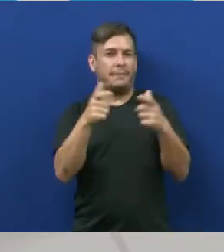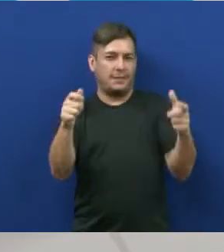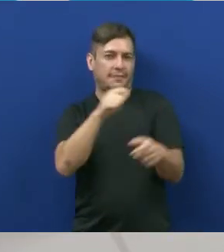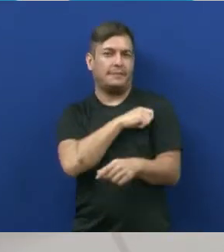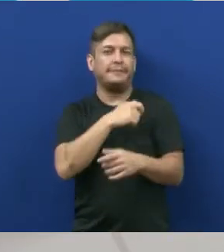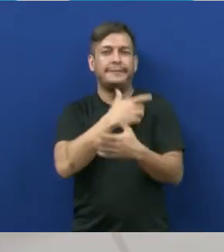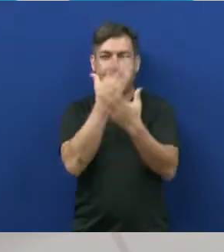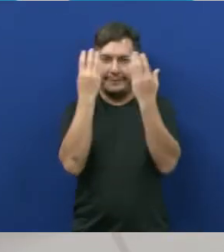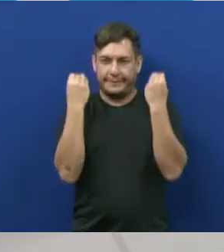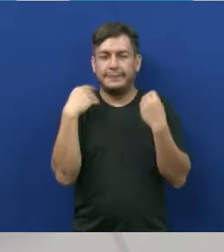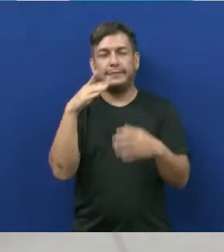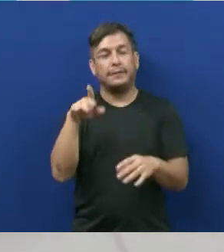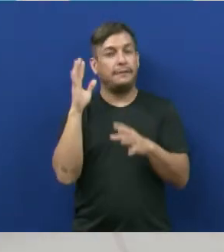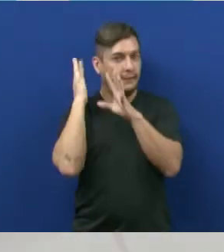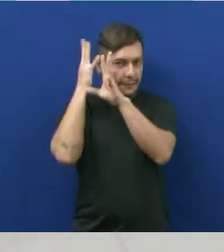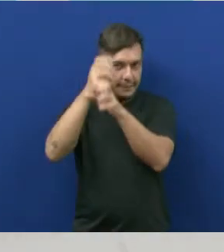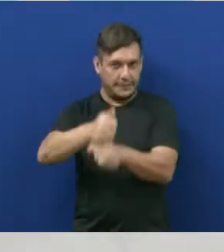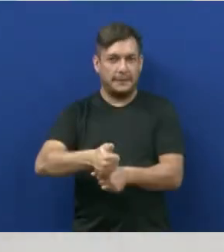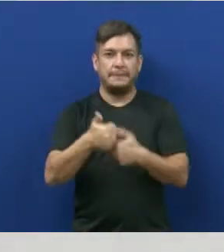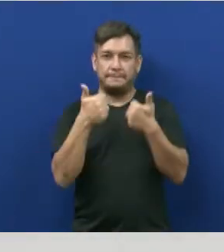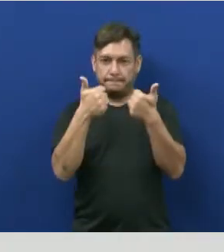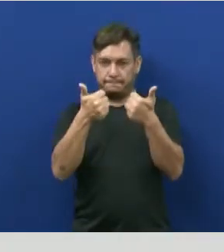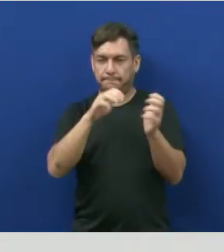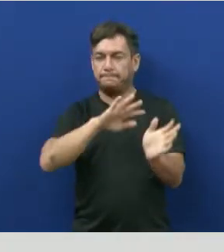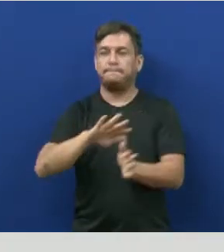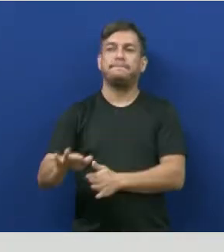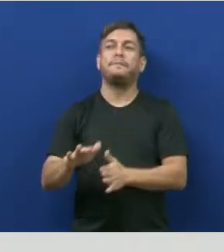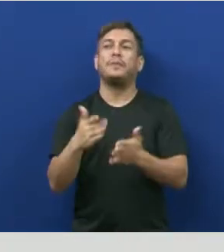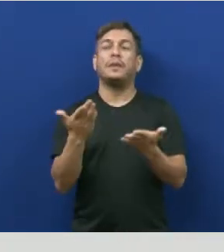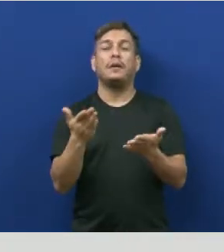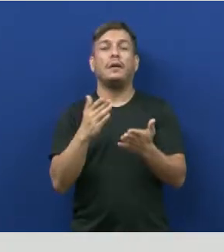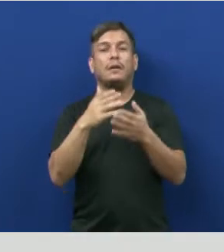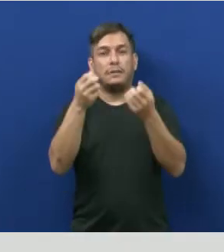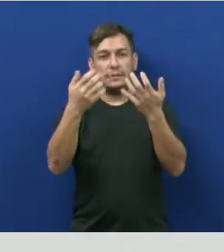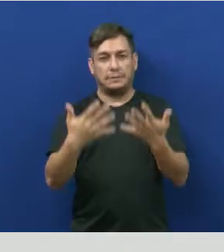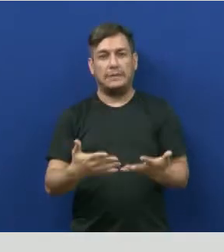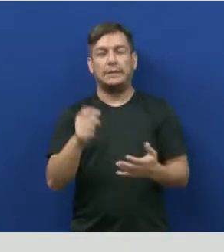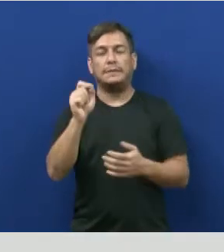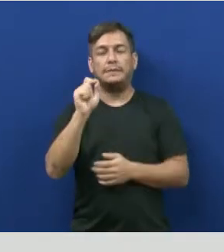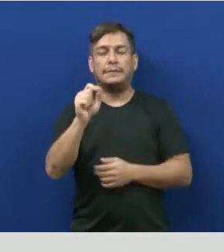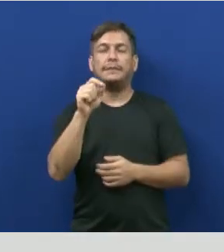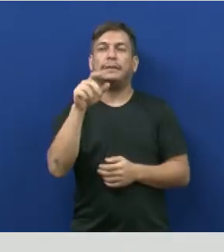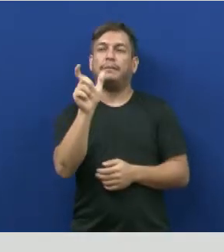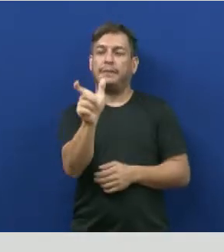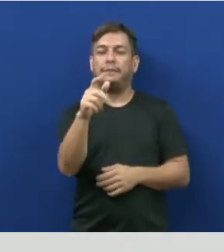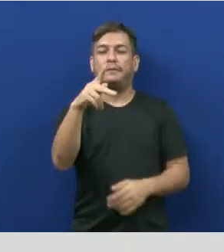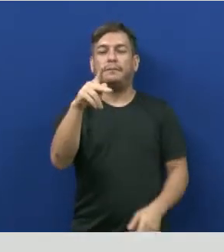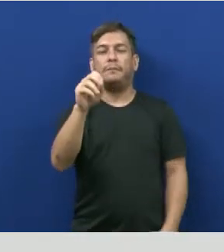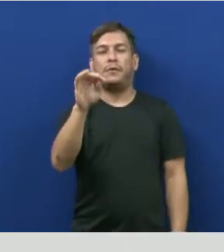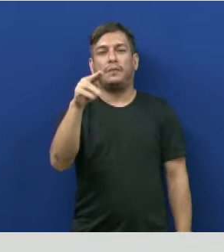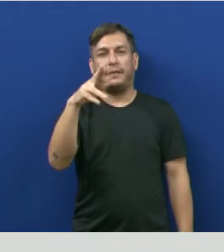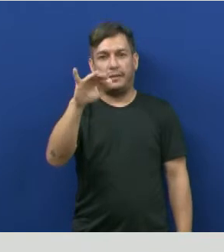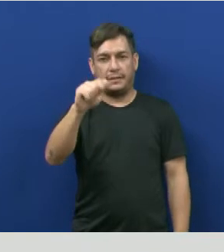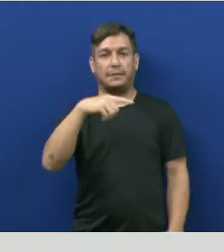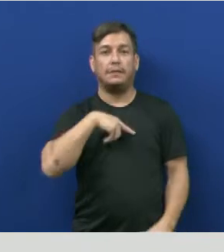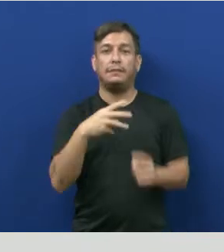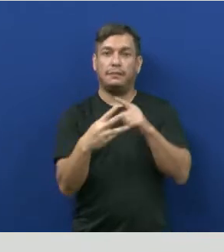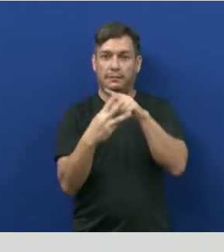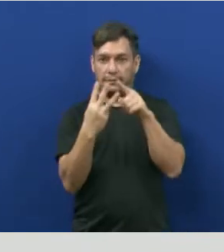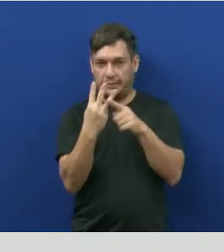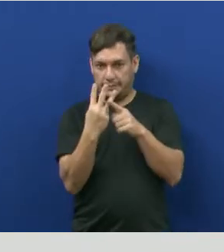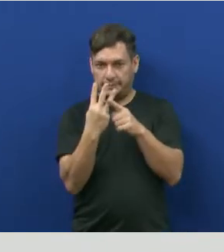rapidinho o que é a potenciação, tá bom? Então, quando a gente fala sobre potenciação, eu tenho três coisas